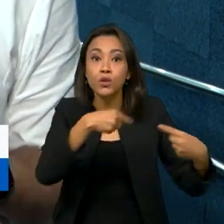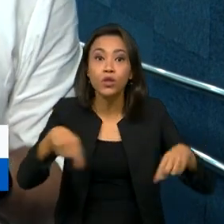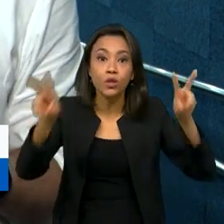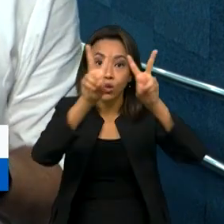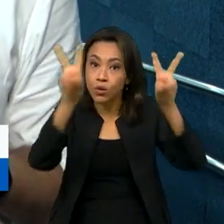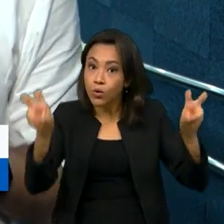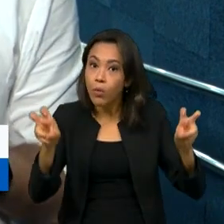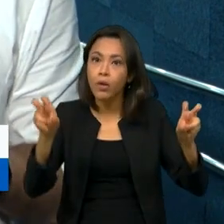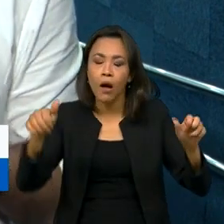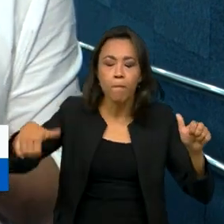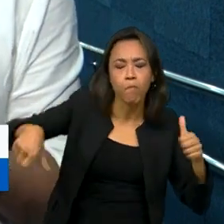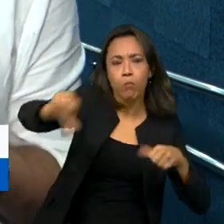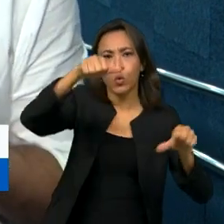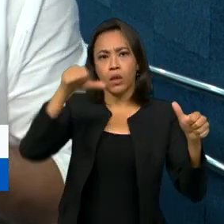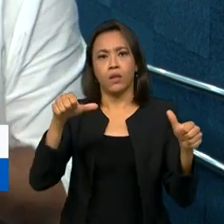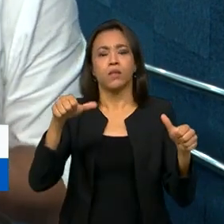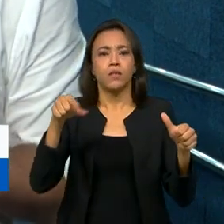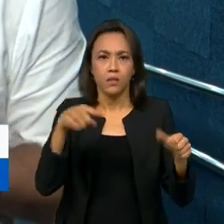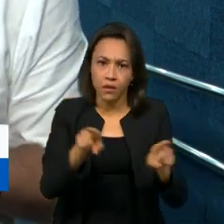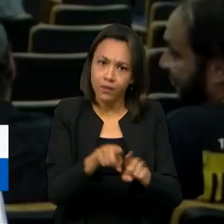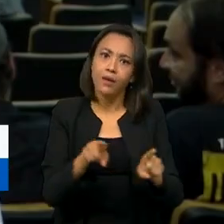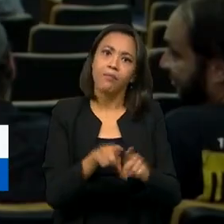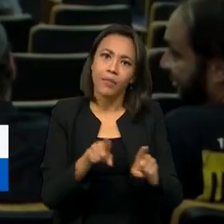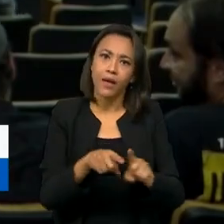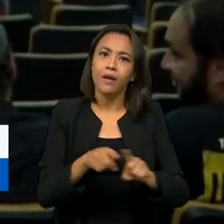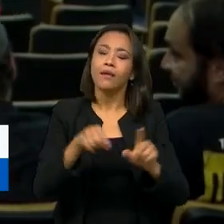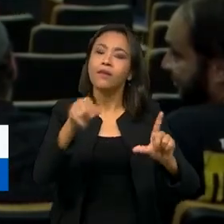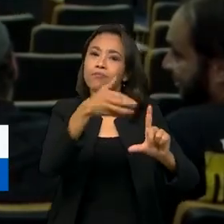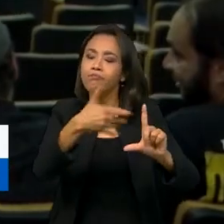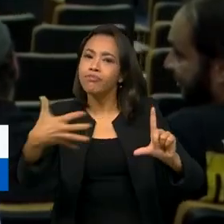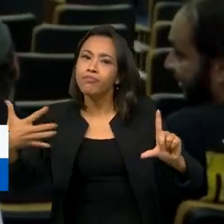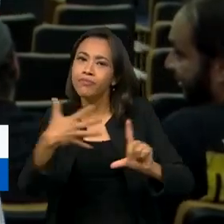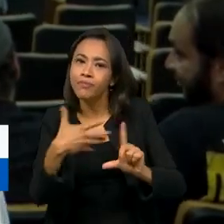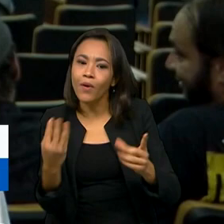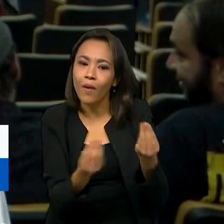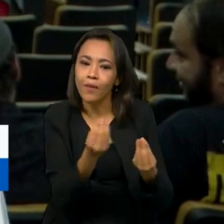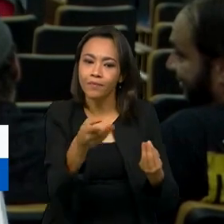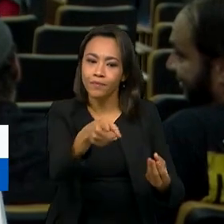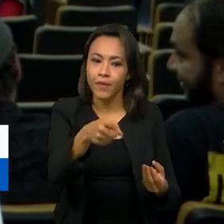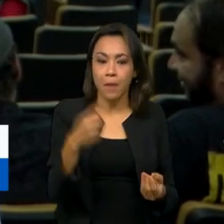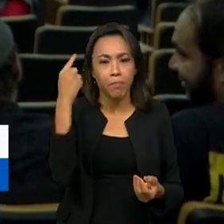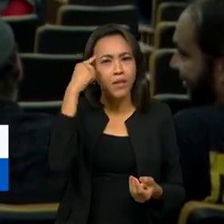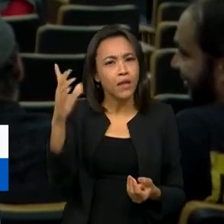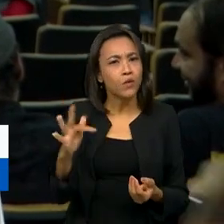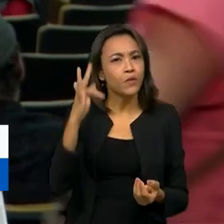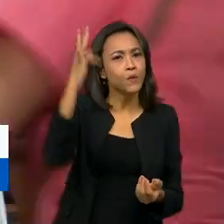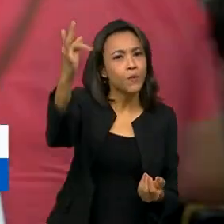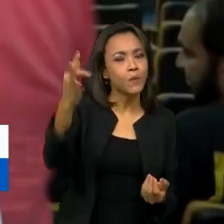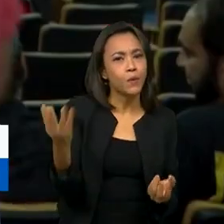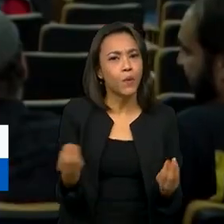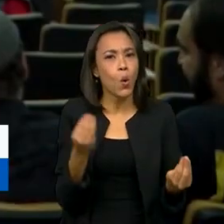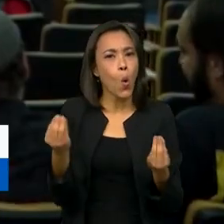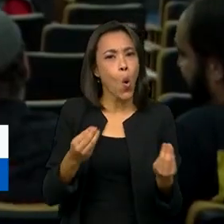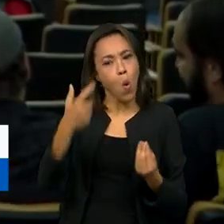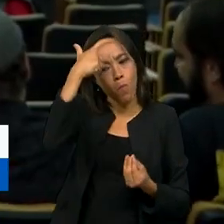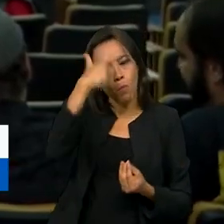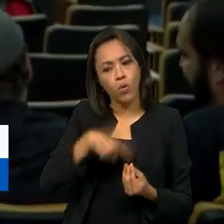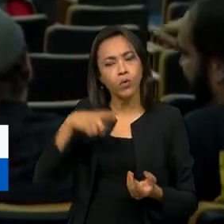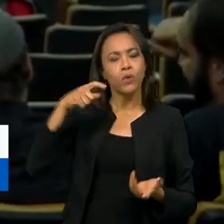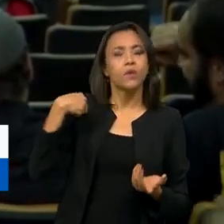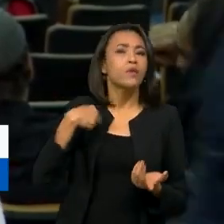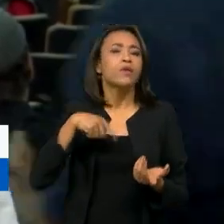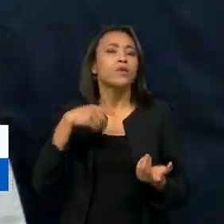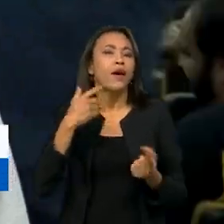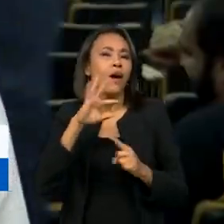e, em especial, nas plataformas digitais. Pensar com uma perspectiva de futuro, de posicionamento dos artistas nos